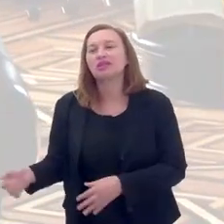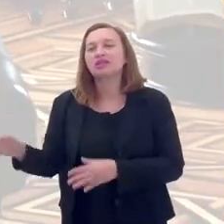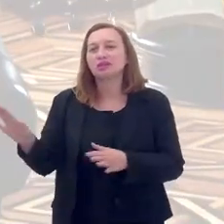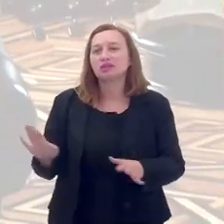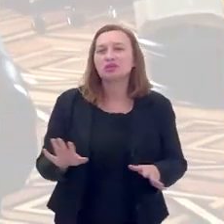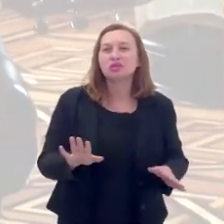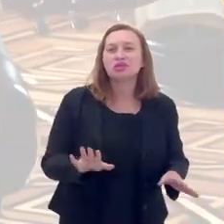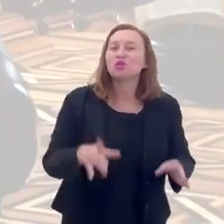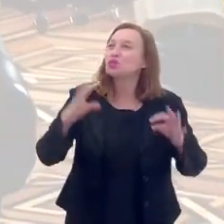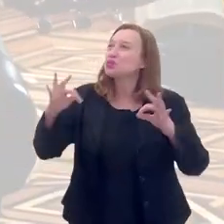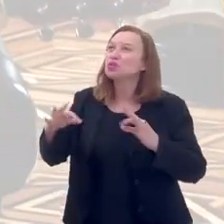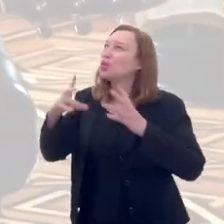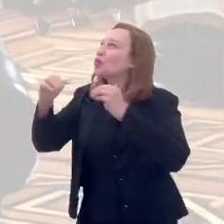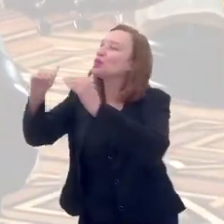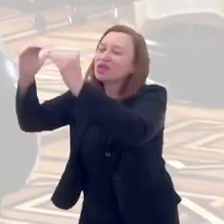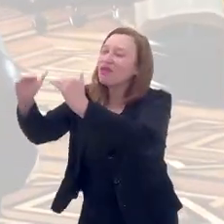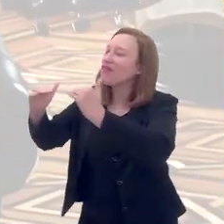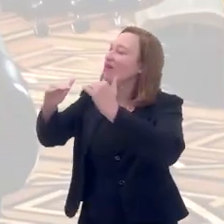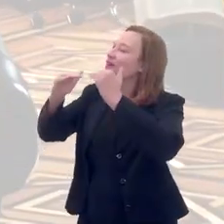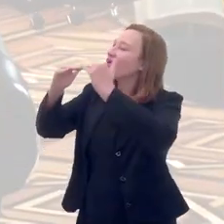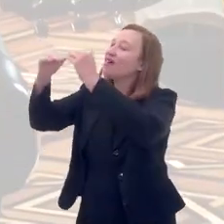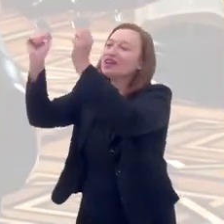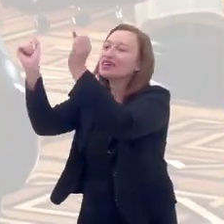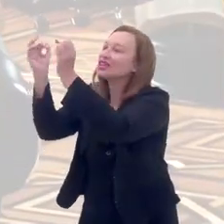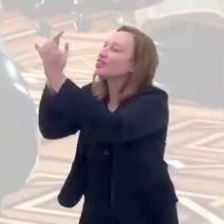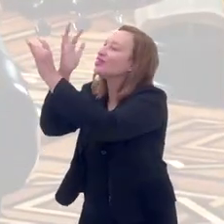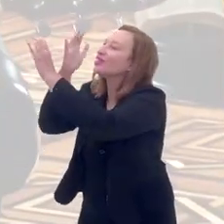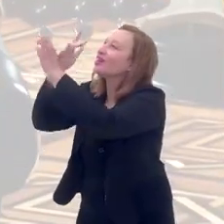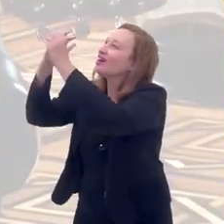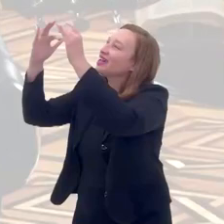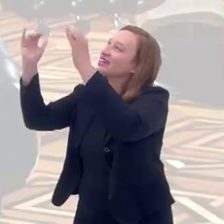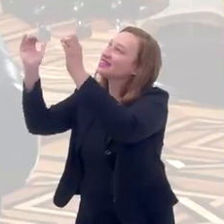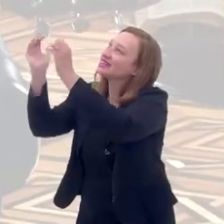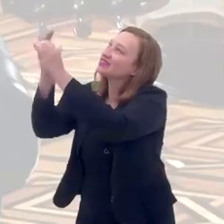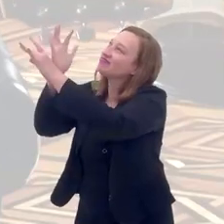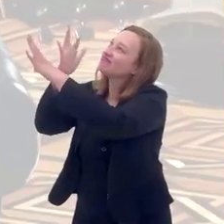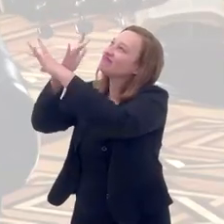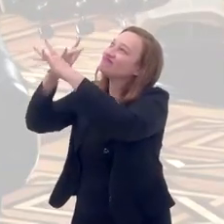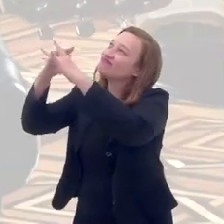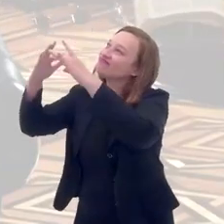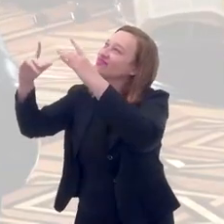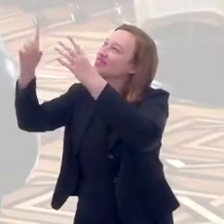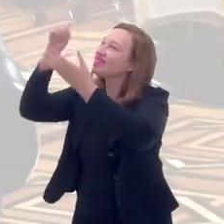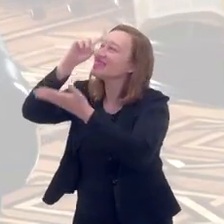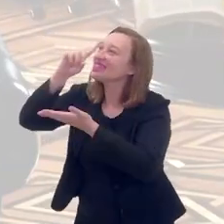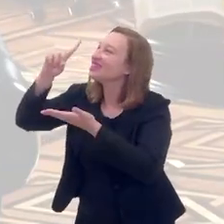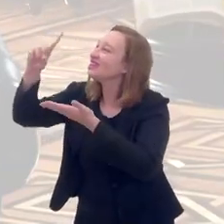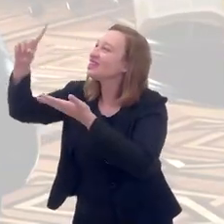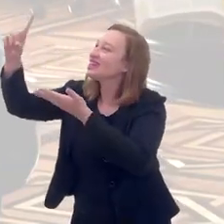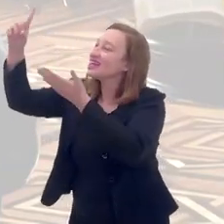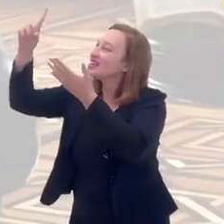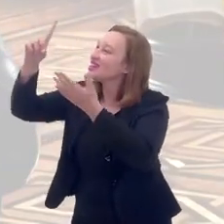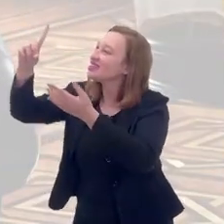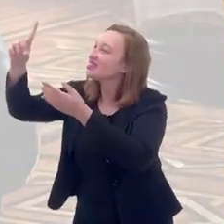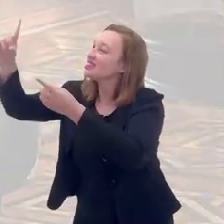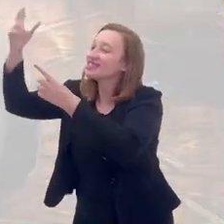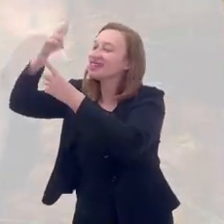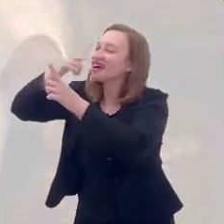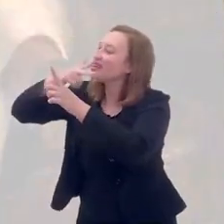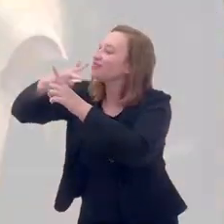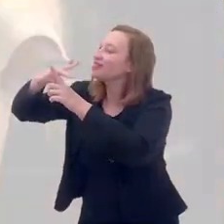pai toda honra em toda glória é dele a